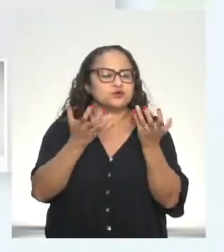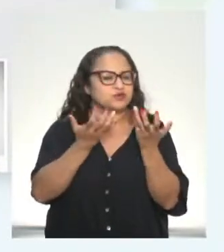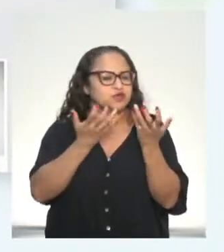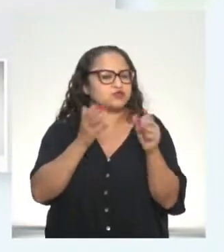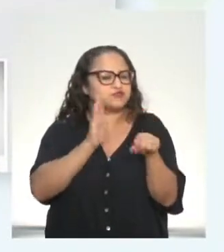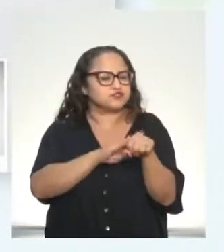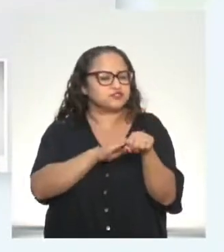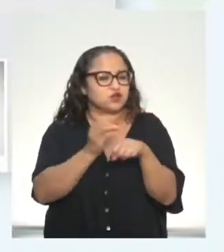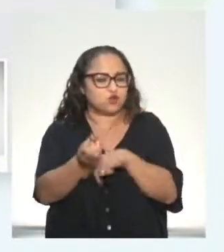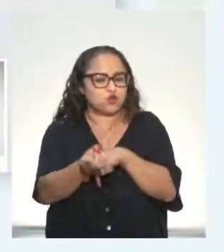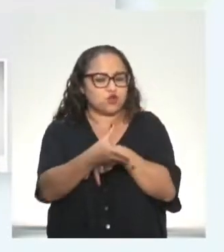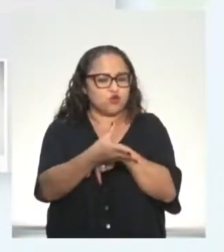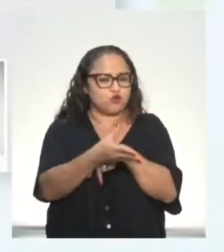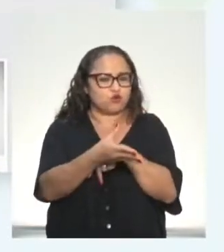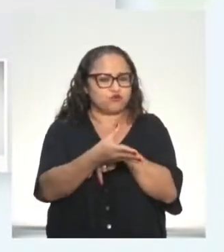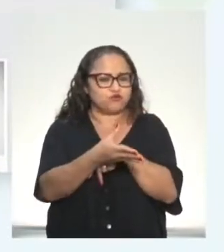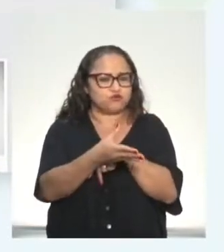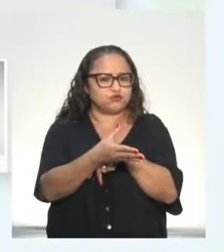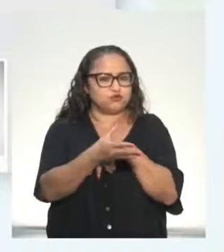Novo Design,